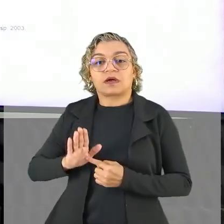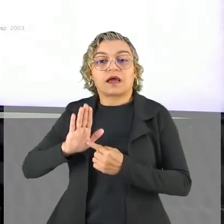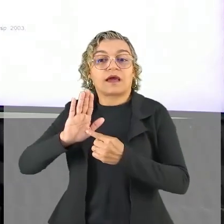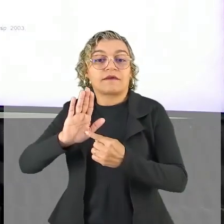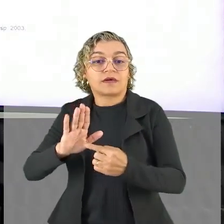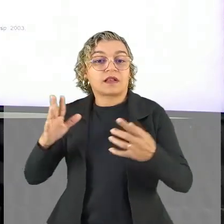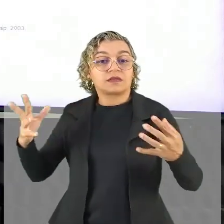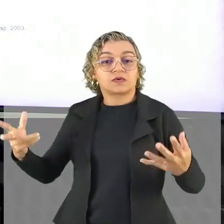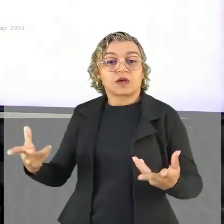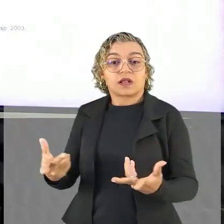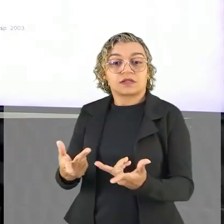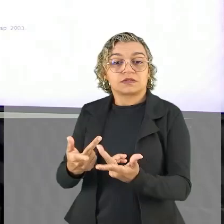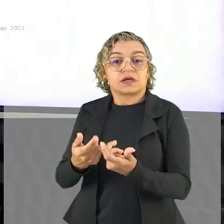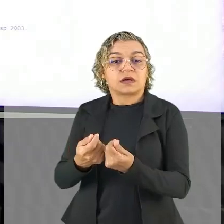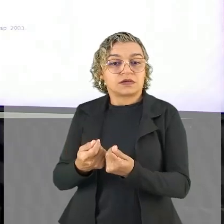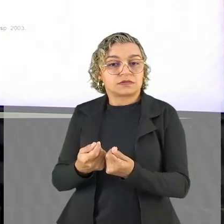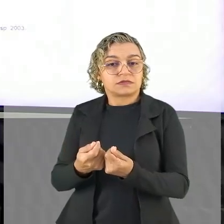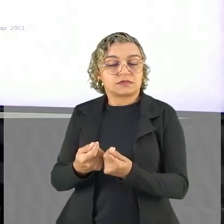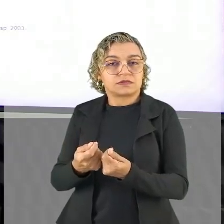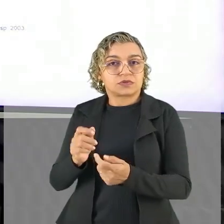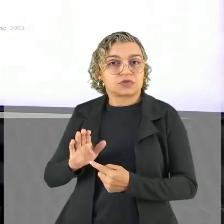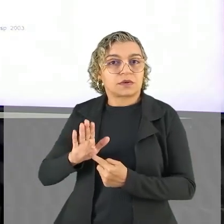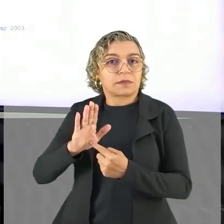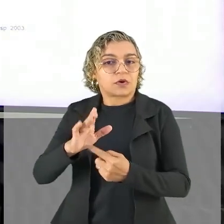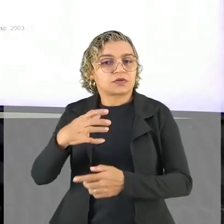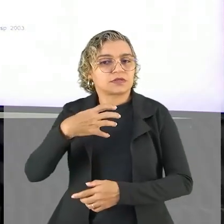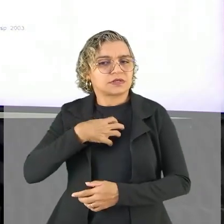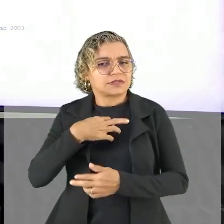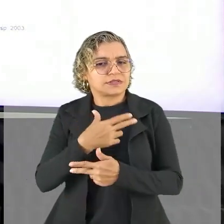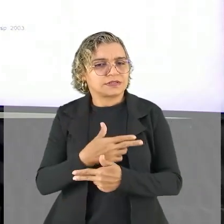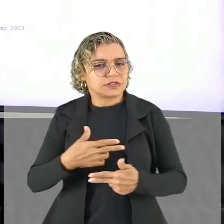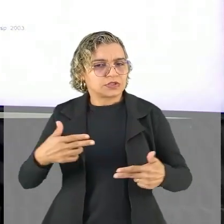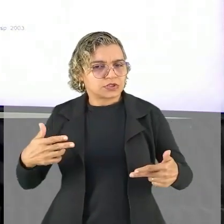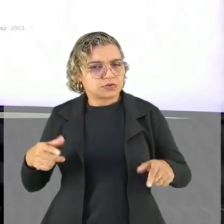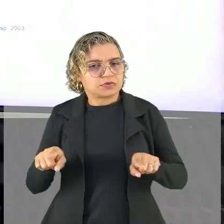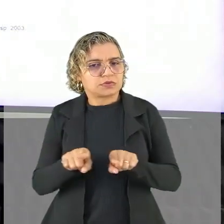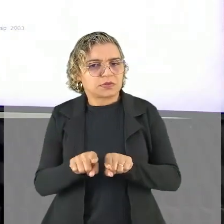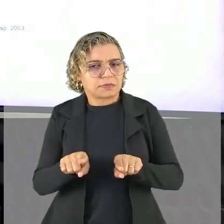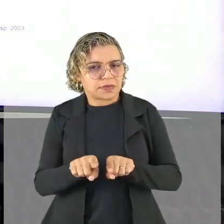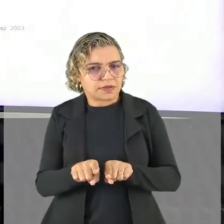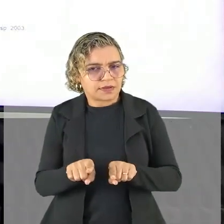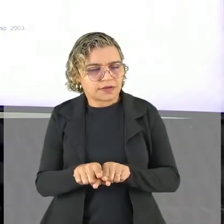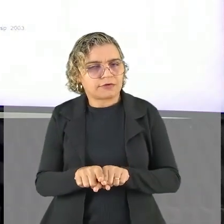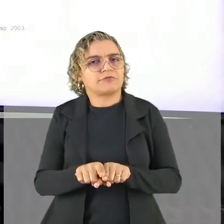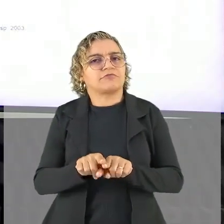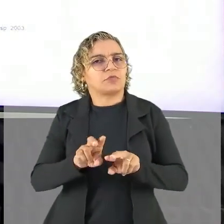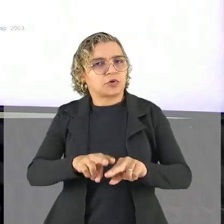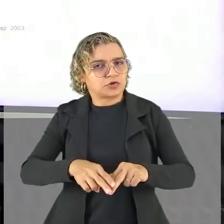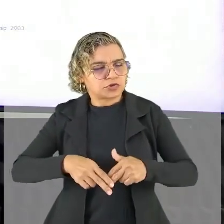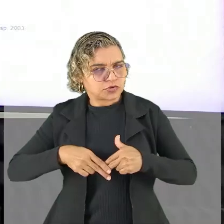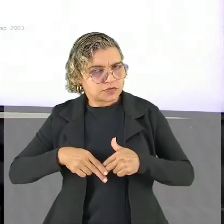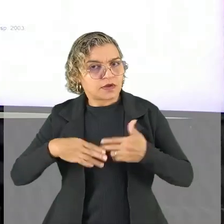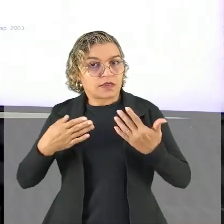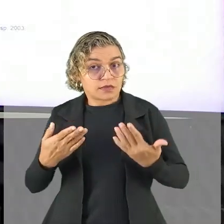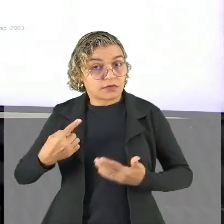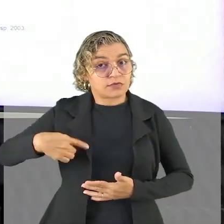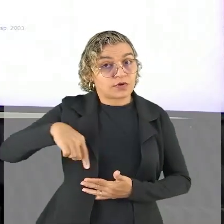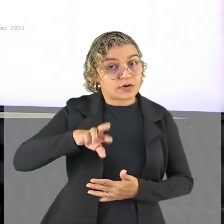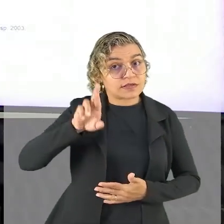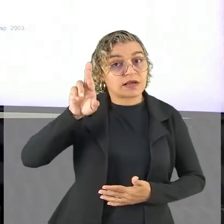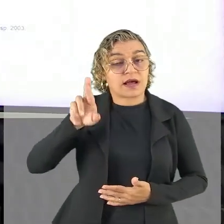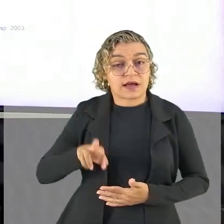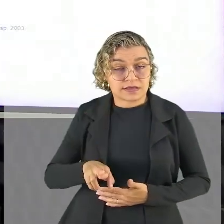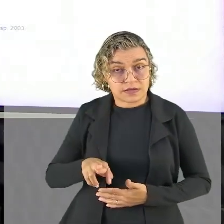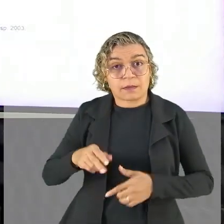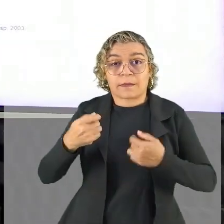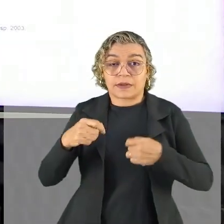as causas que o produziram, nem os efeitos que dele provirão. E tampouco nossa razão é capaz de extrair, sem